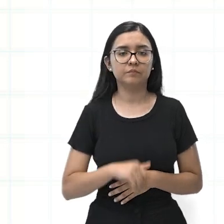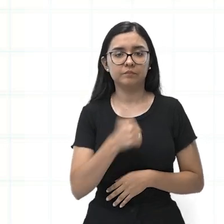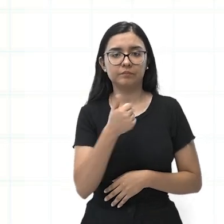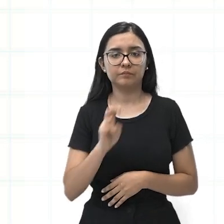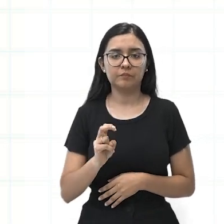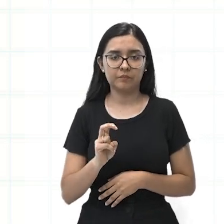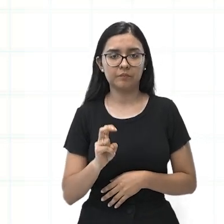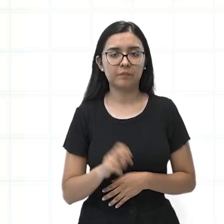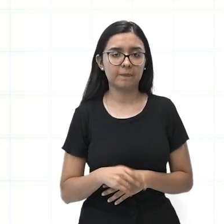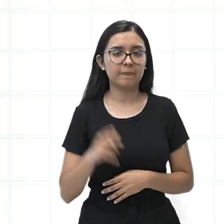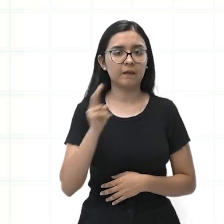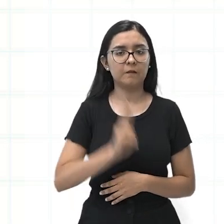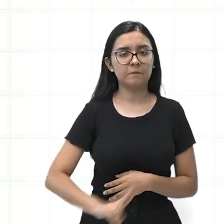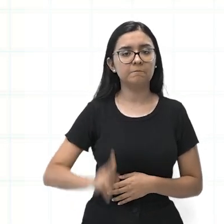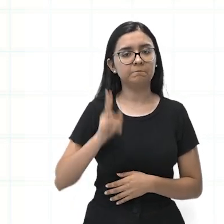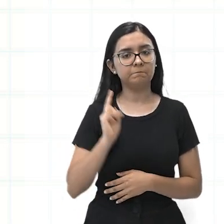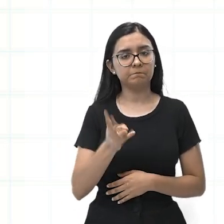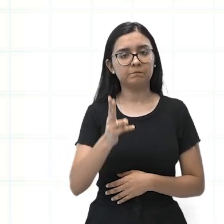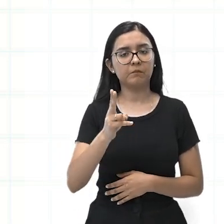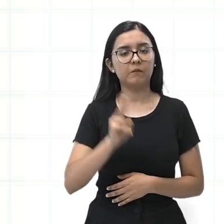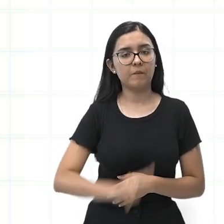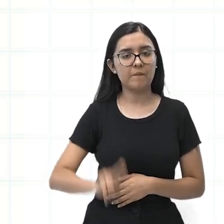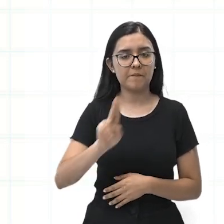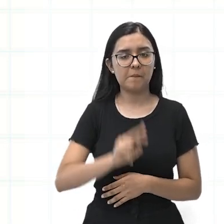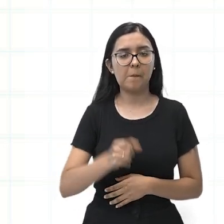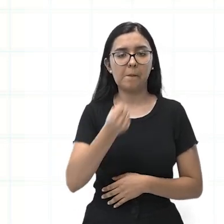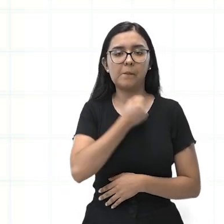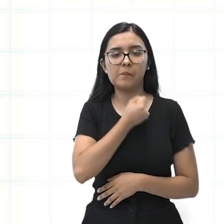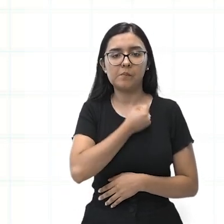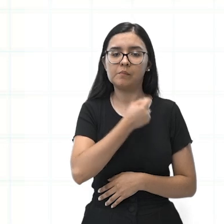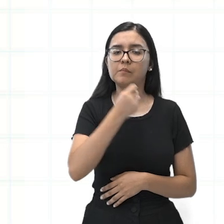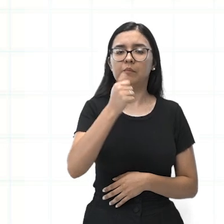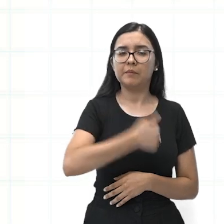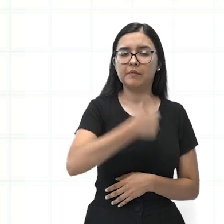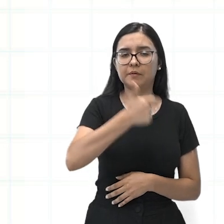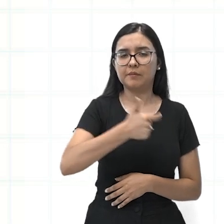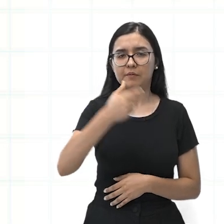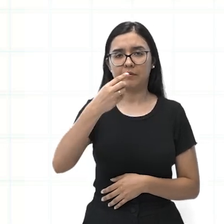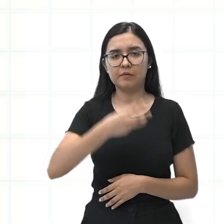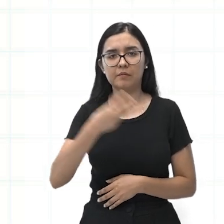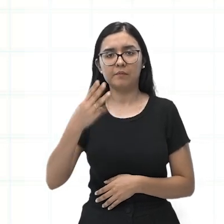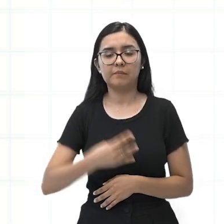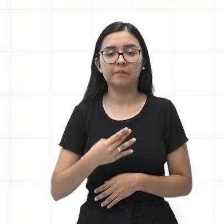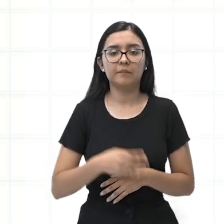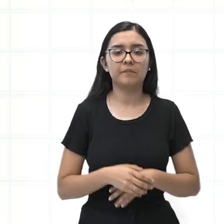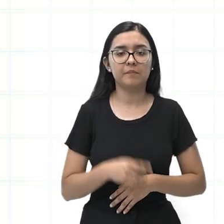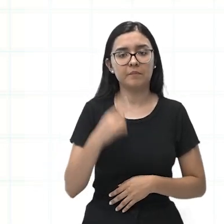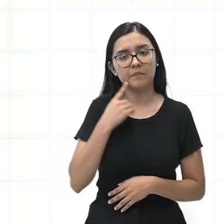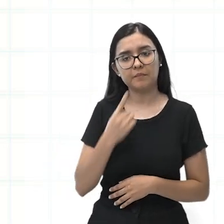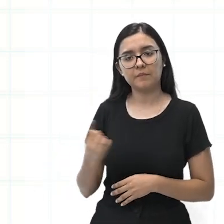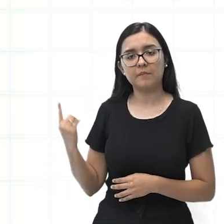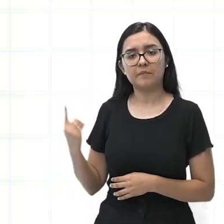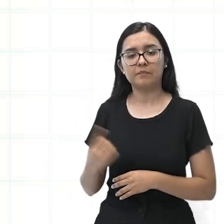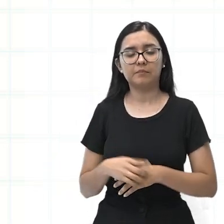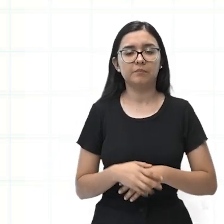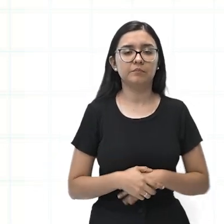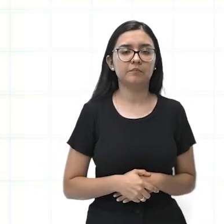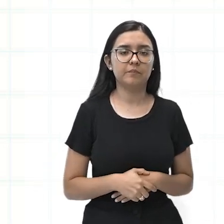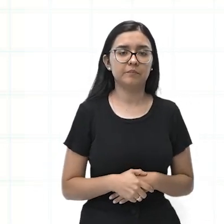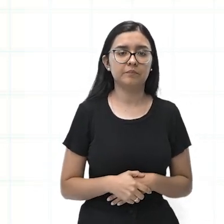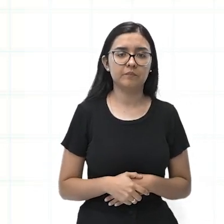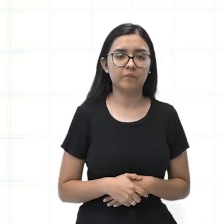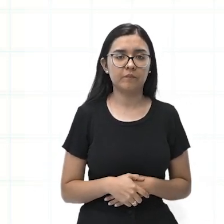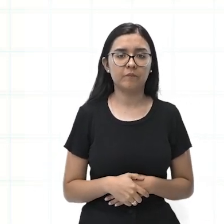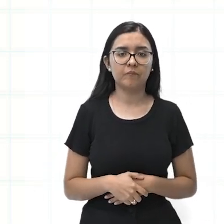15º aqui, né, a gente sempre vai utilizar o número ordinal para indicar a data, tá? I was born on June 15th,